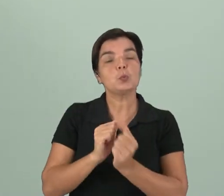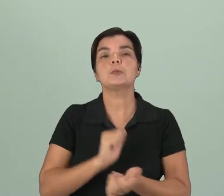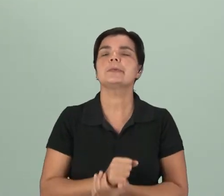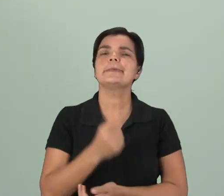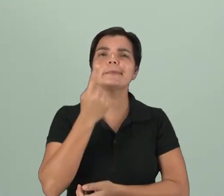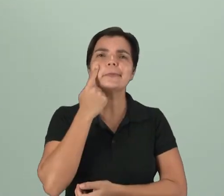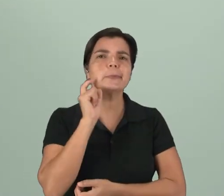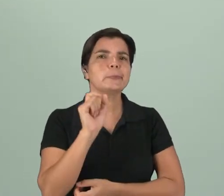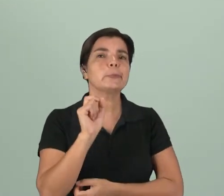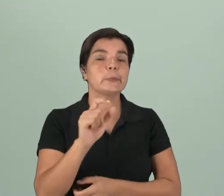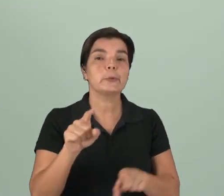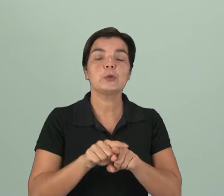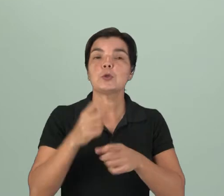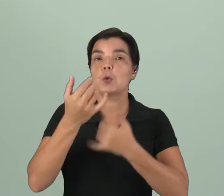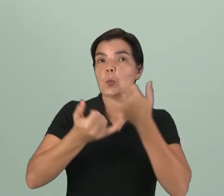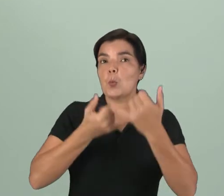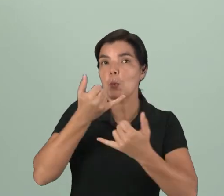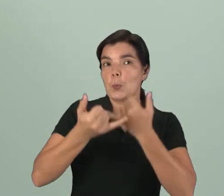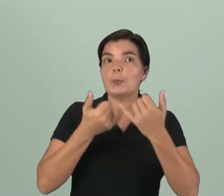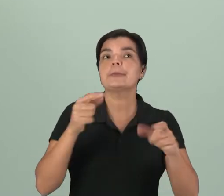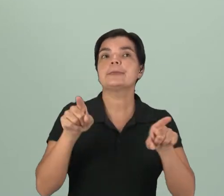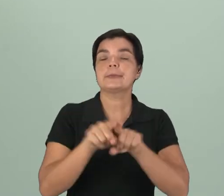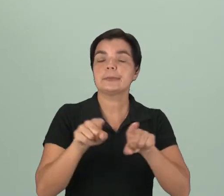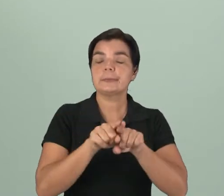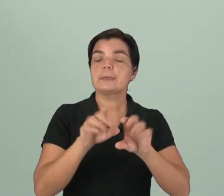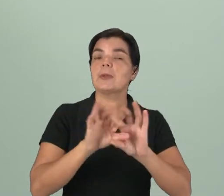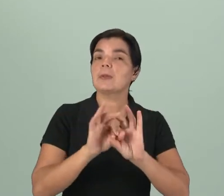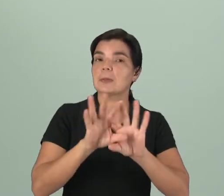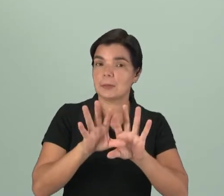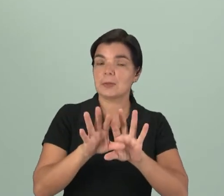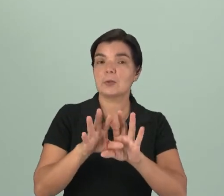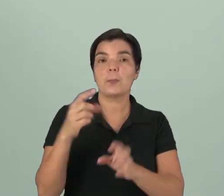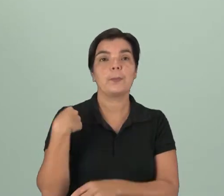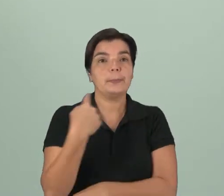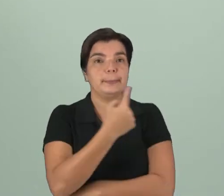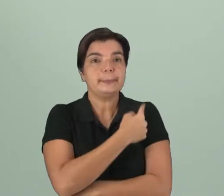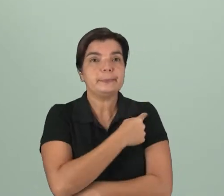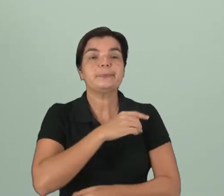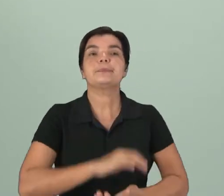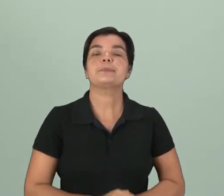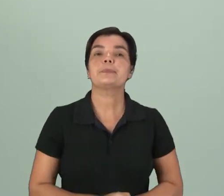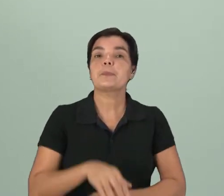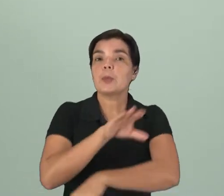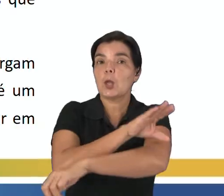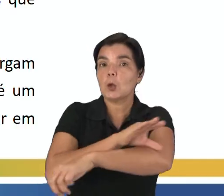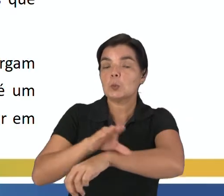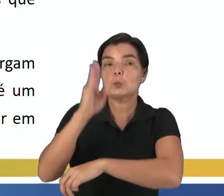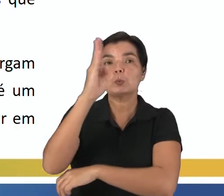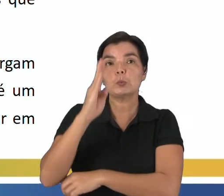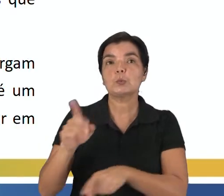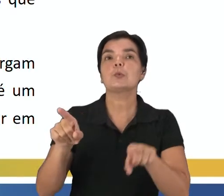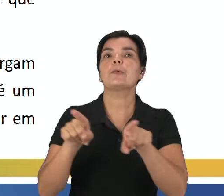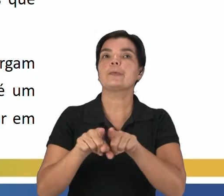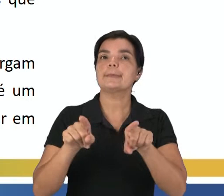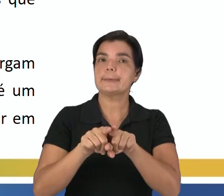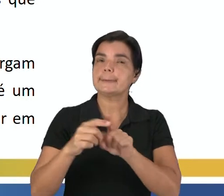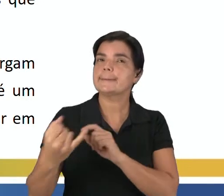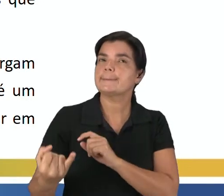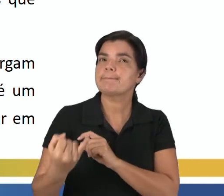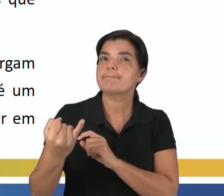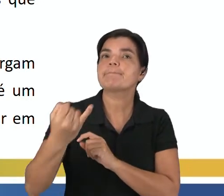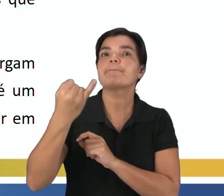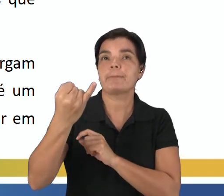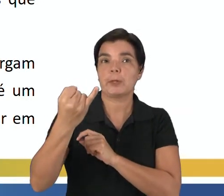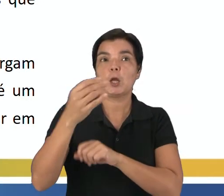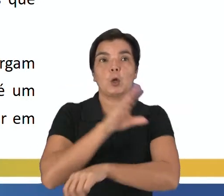E a gente vai ver um pouquinho sobre esses jogos e brincadeiras que eles deixaram para a gente. A cultura brasileira guarda importantes